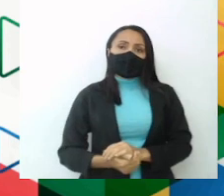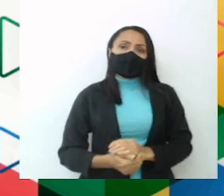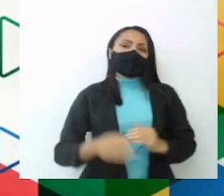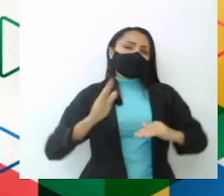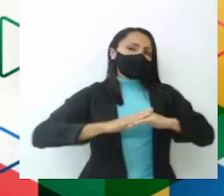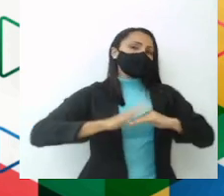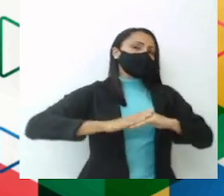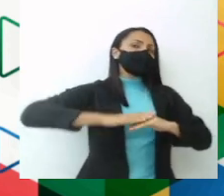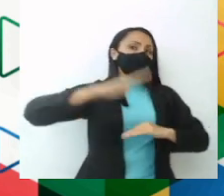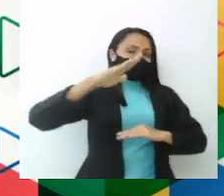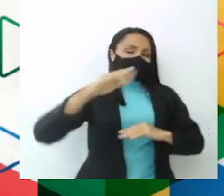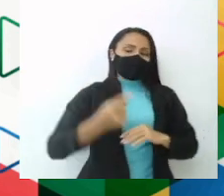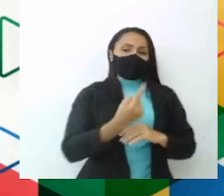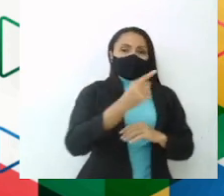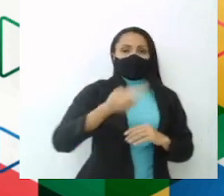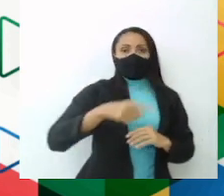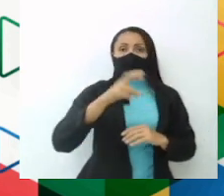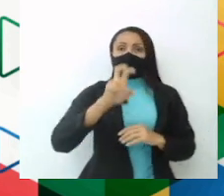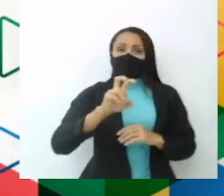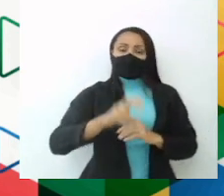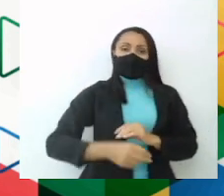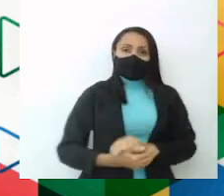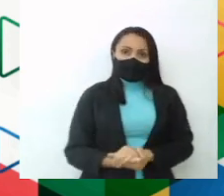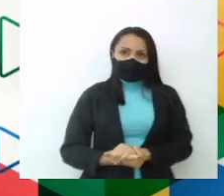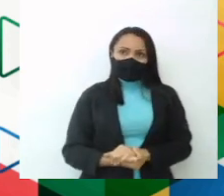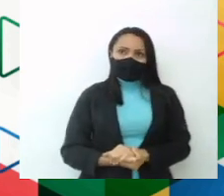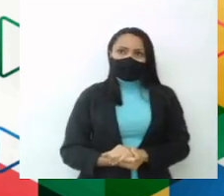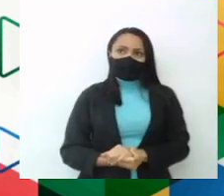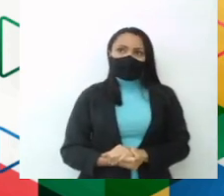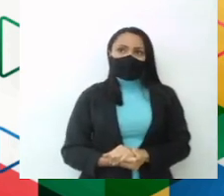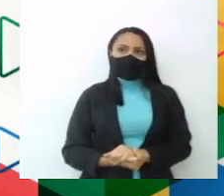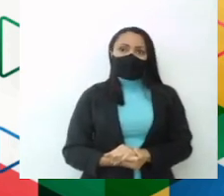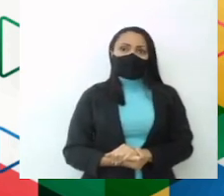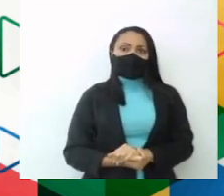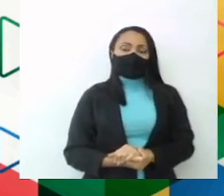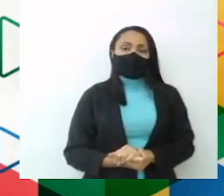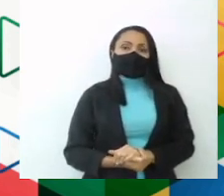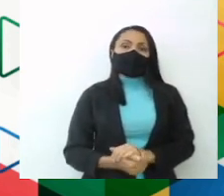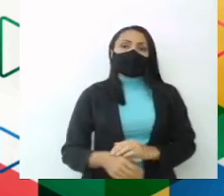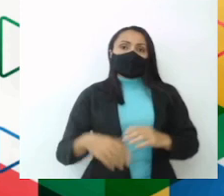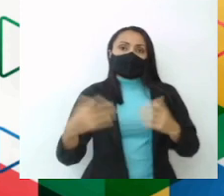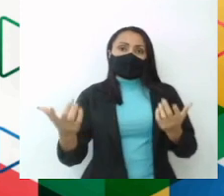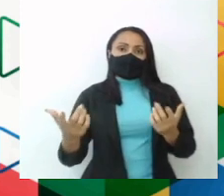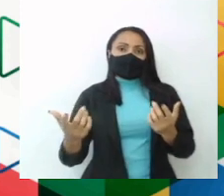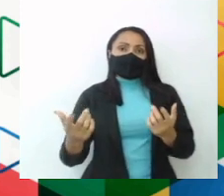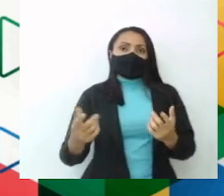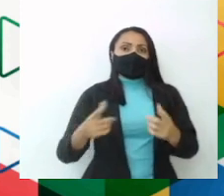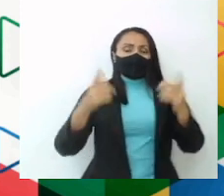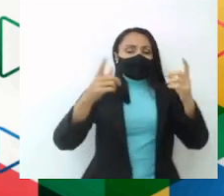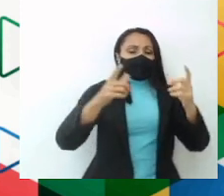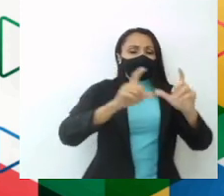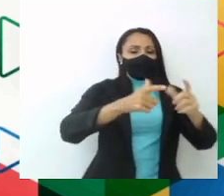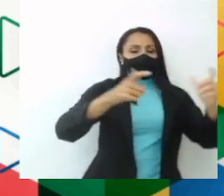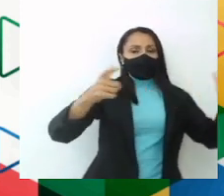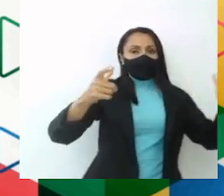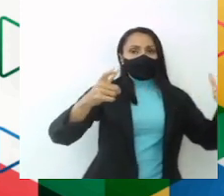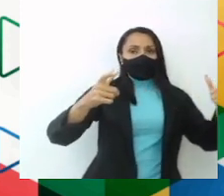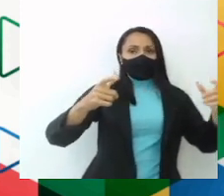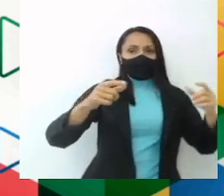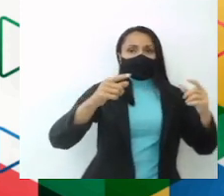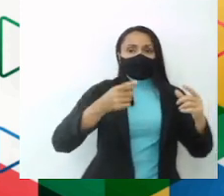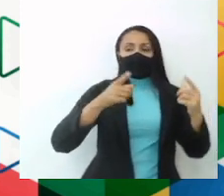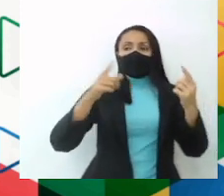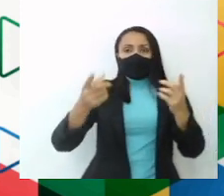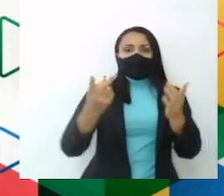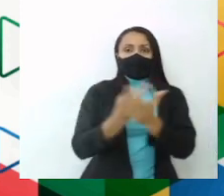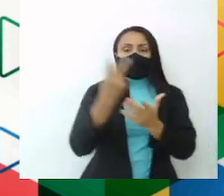eu vou conseguir produzir mais energia. Então, o aumento de uma está provocando o aumento da outra.